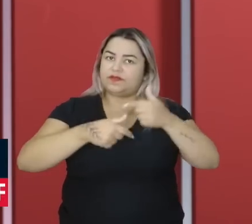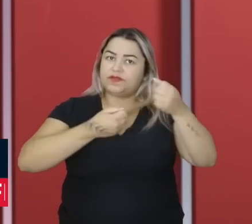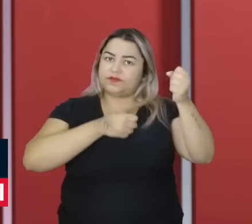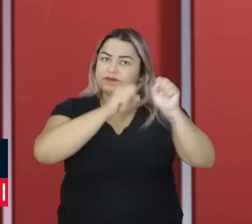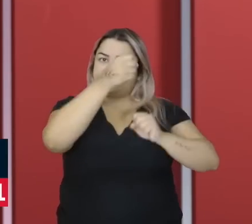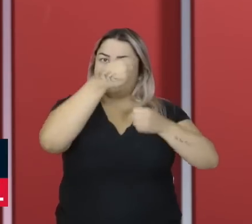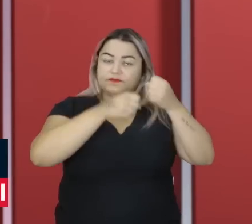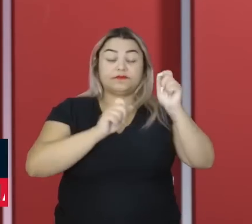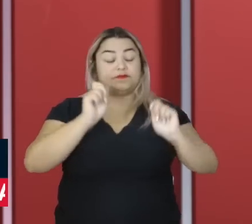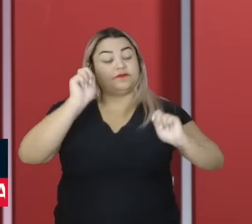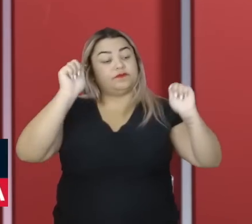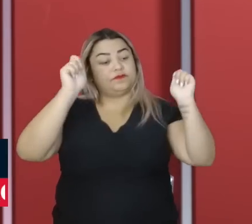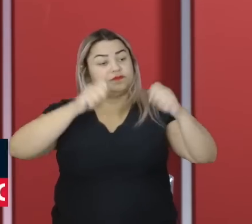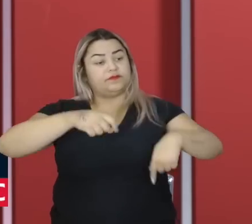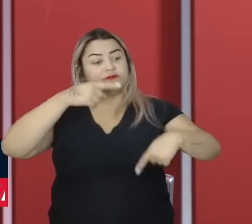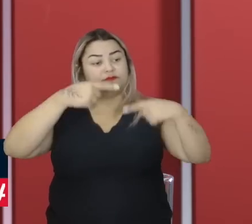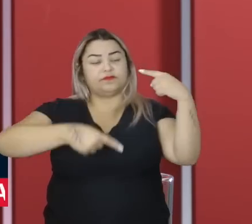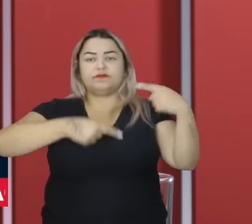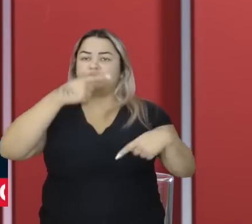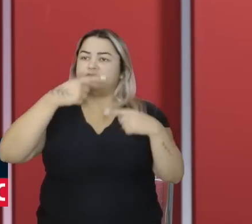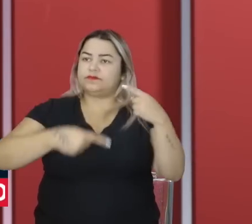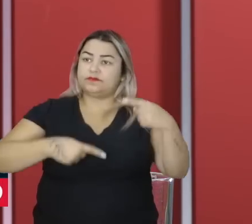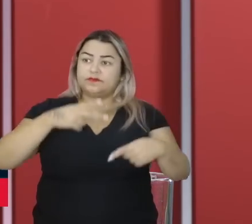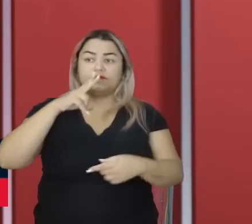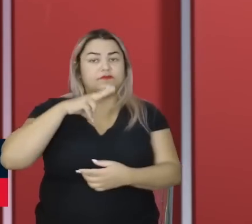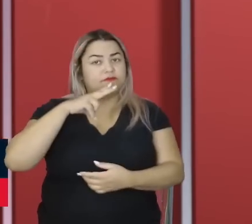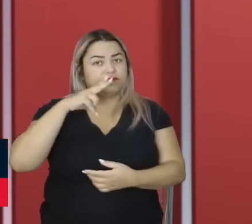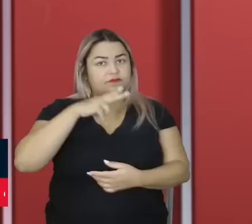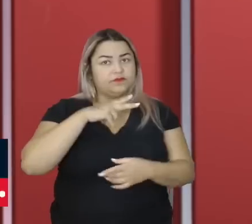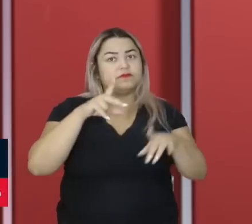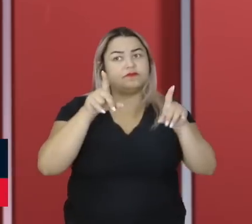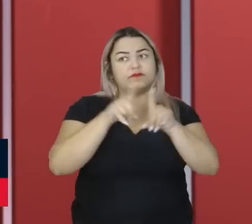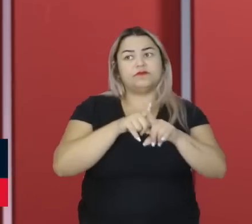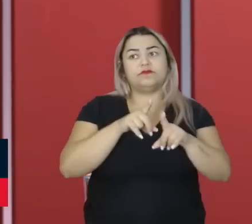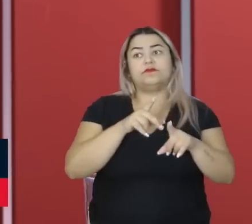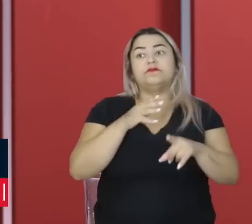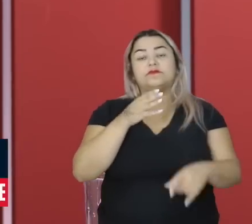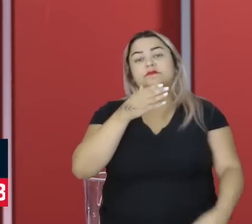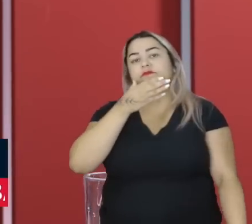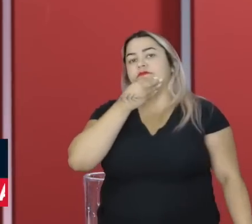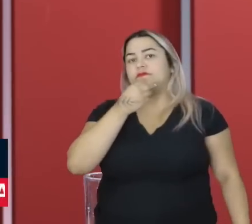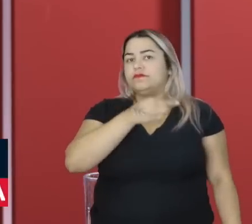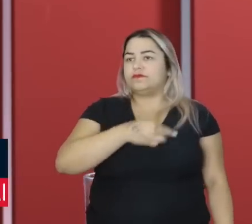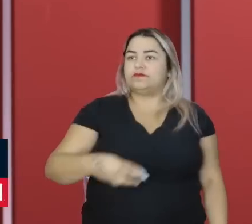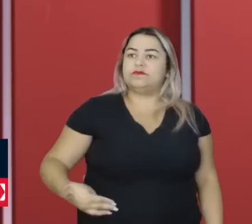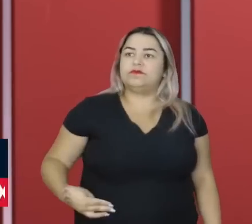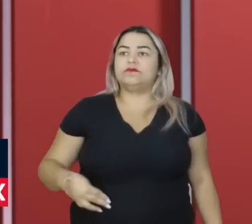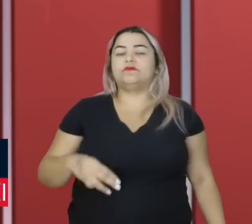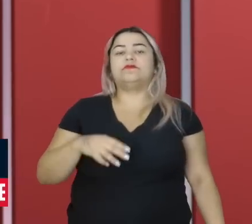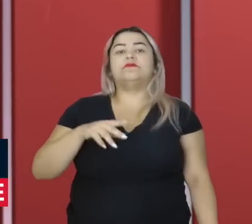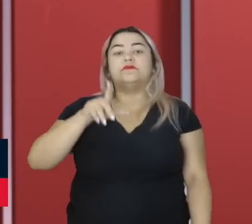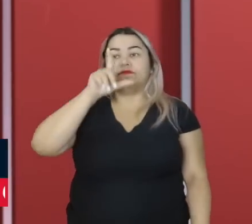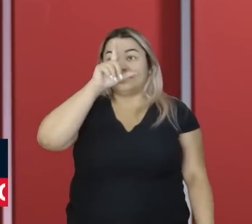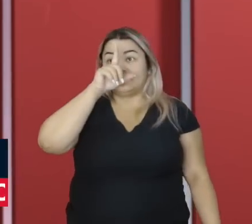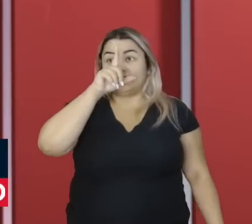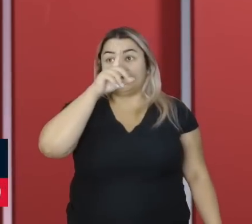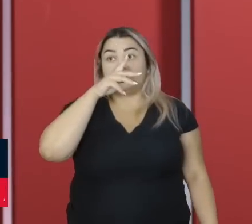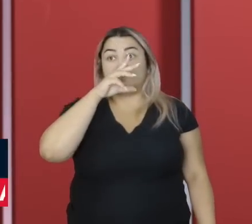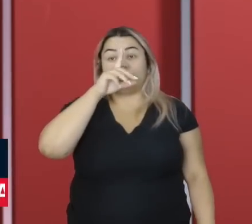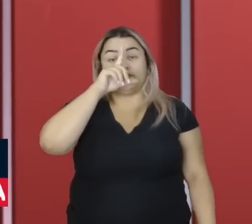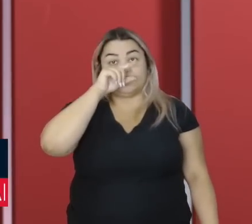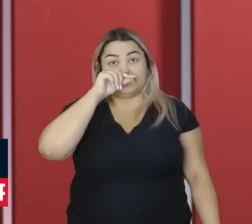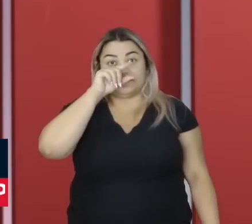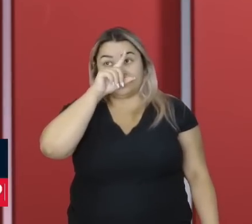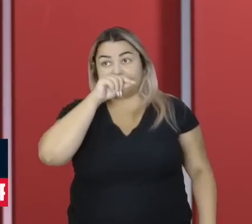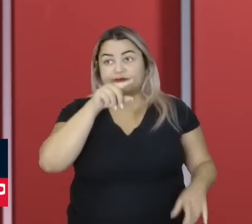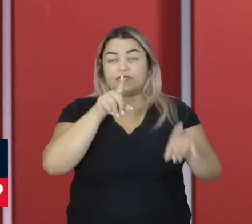de uma política particular sobre isso. Sei que o ministro Geraldo Alckmin, nosso vice-presidente, já tem trabalhado nisso, o BNDES,